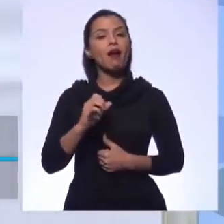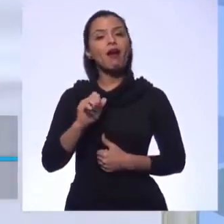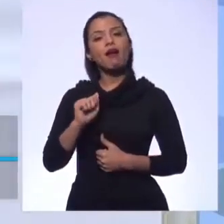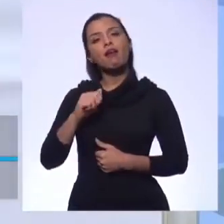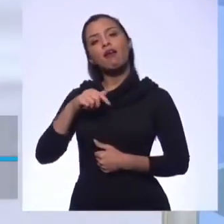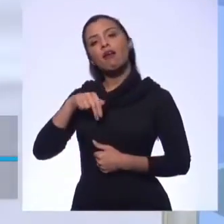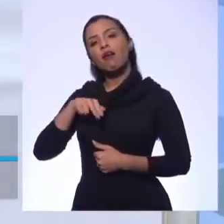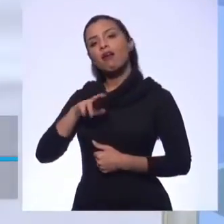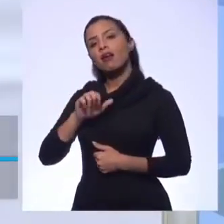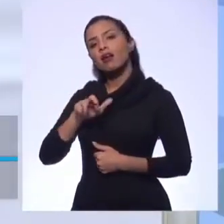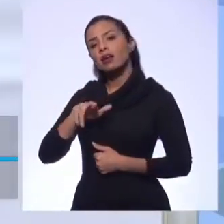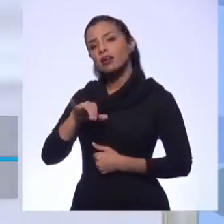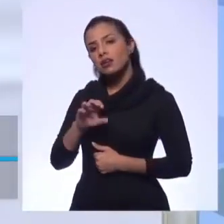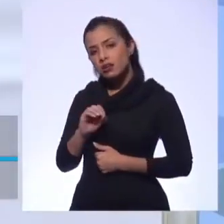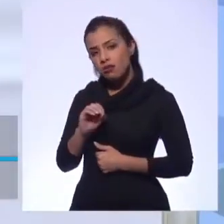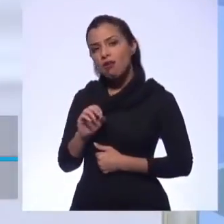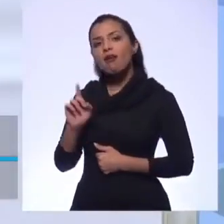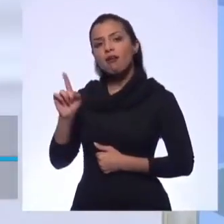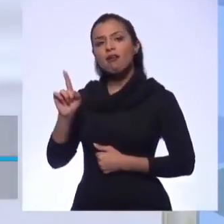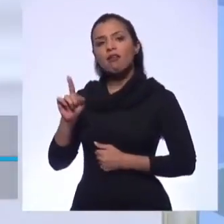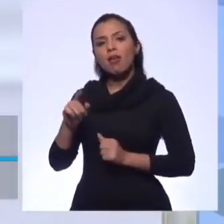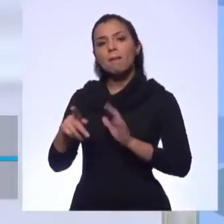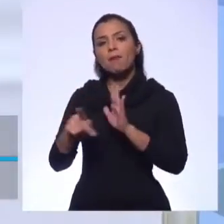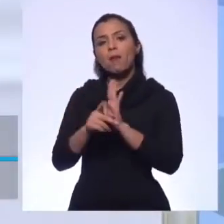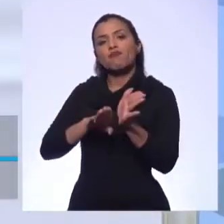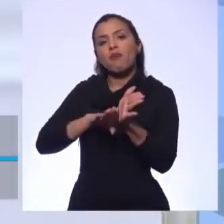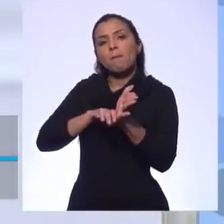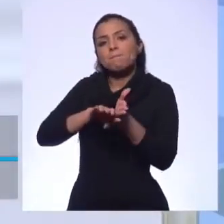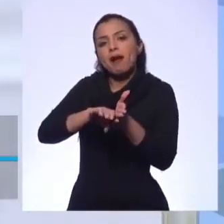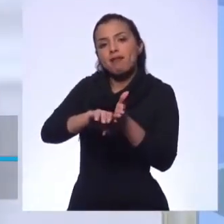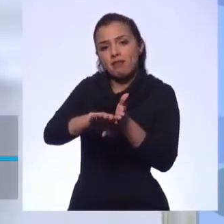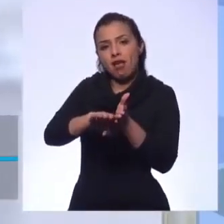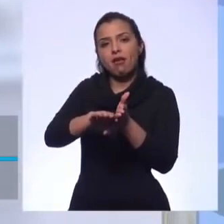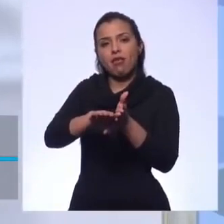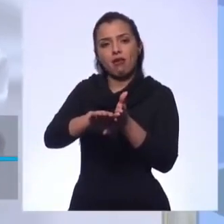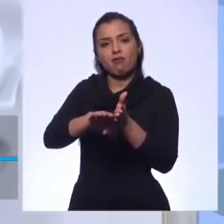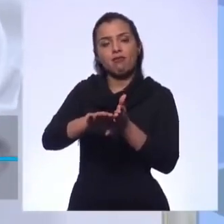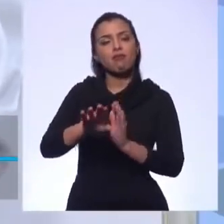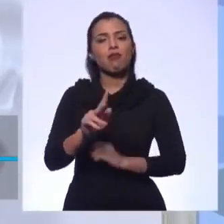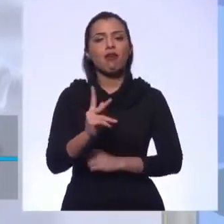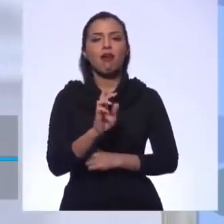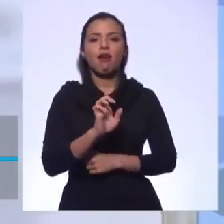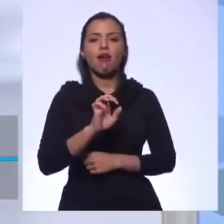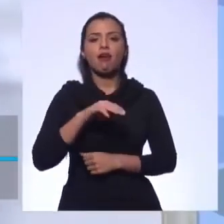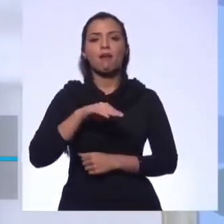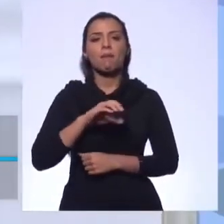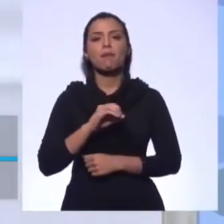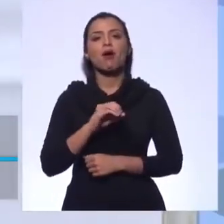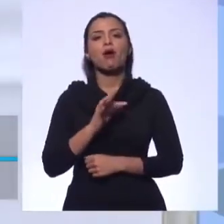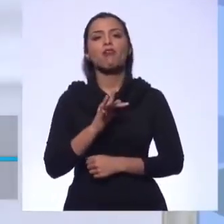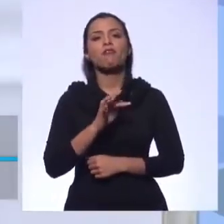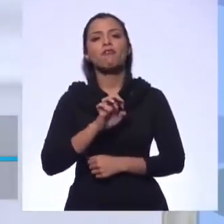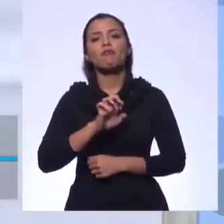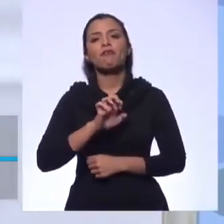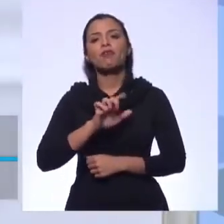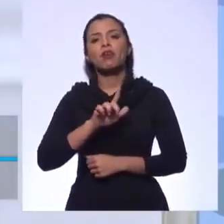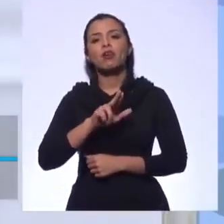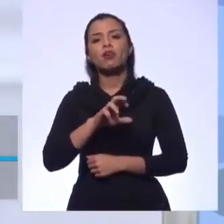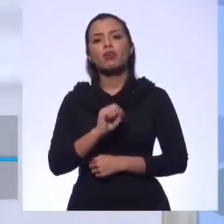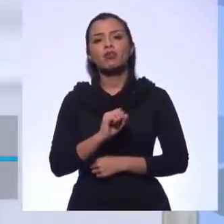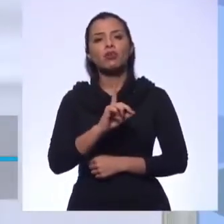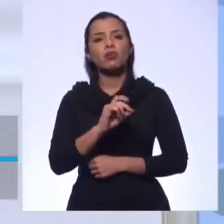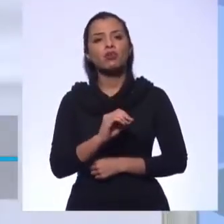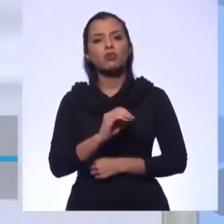lá, esse já é causado aí por uma bactéria. É Haemophilus ducreyi o nome, tá? Que é um tipo de